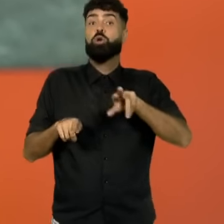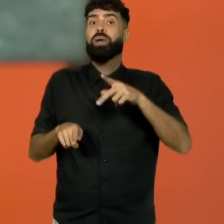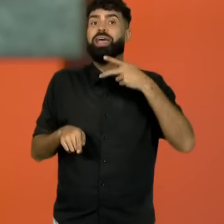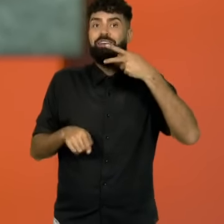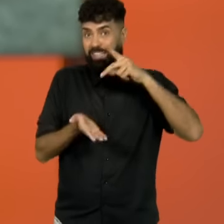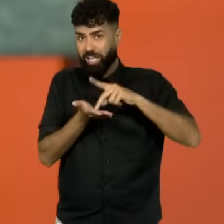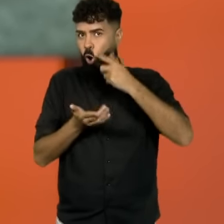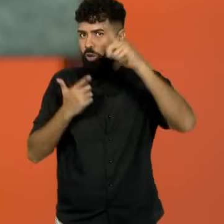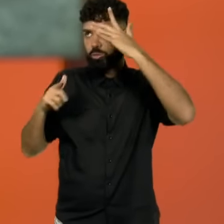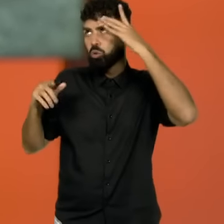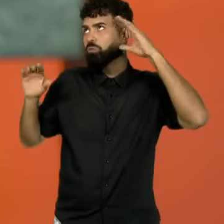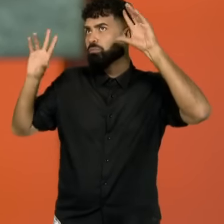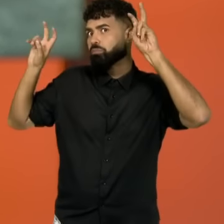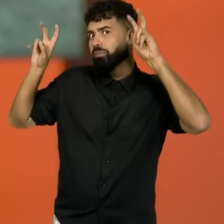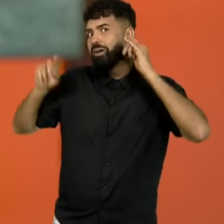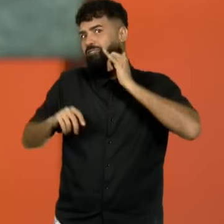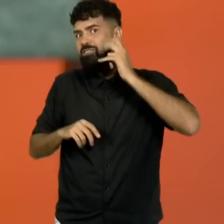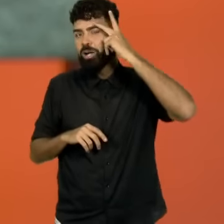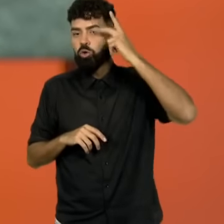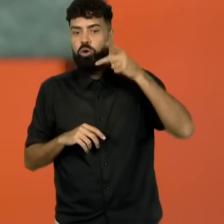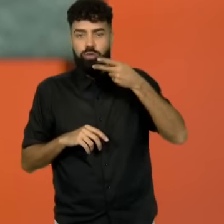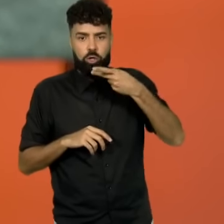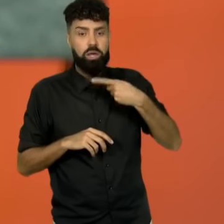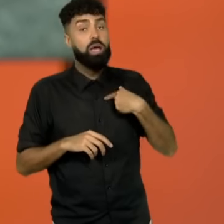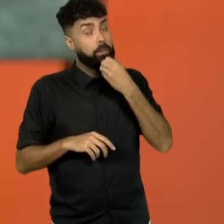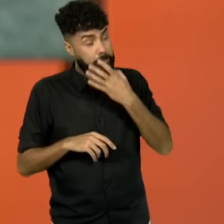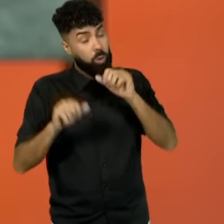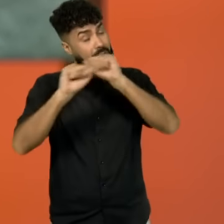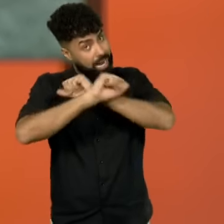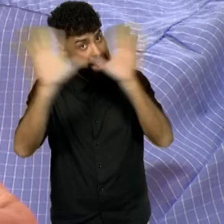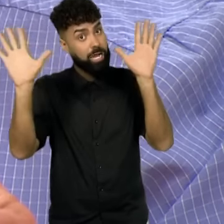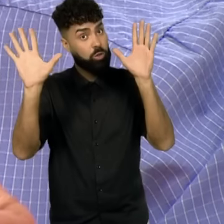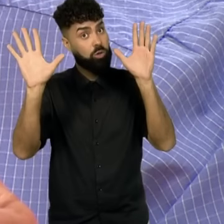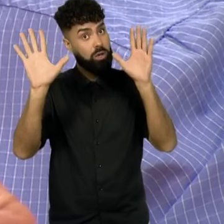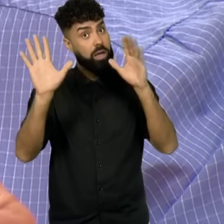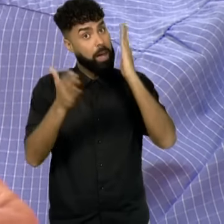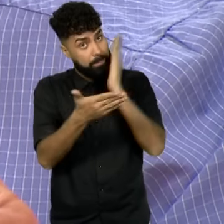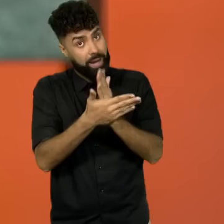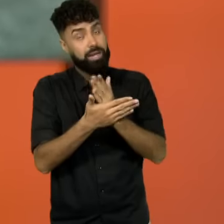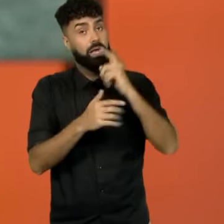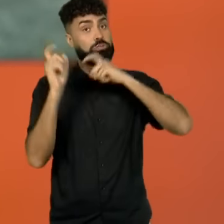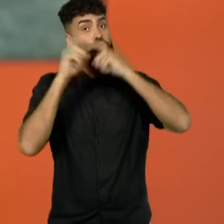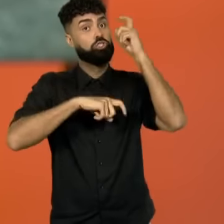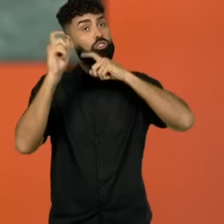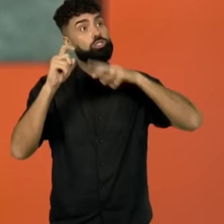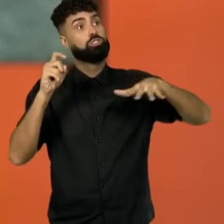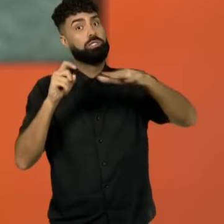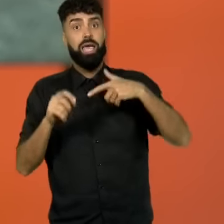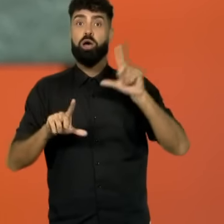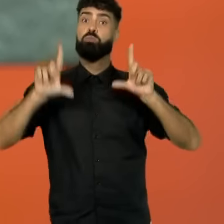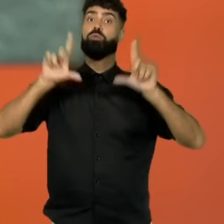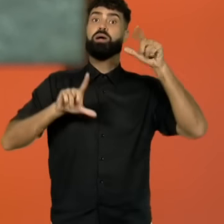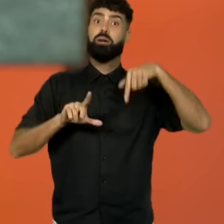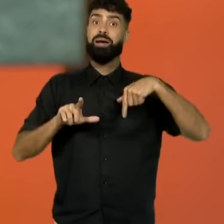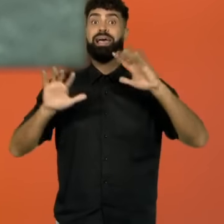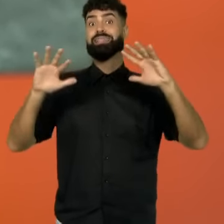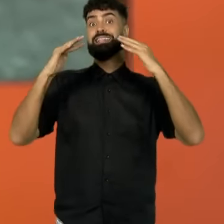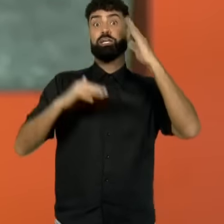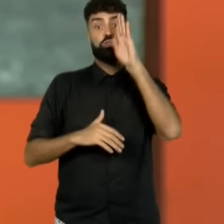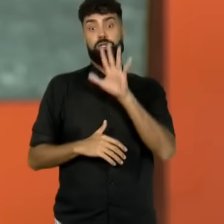narrativa que foi criada em torno do personagem, que é bom a gente desmistificar nesse programa, que sim, é um programa em rede